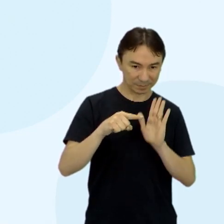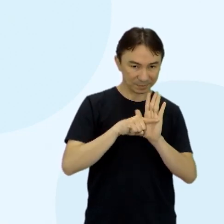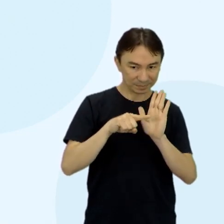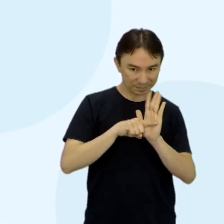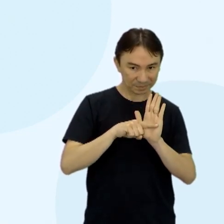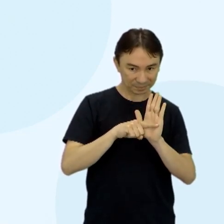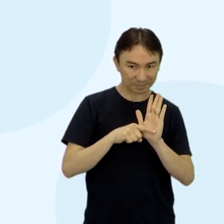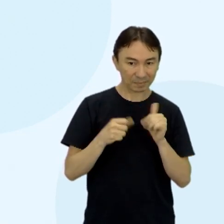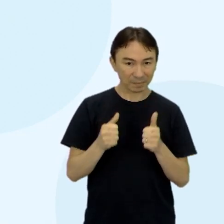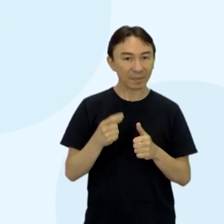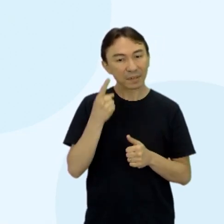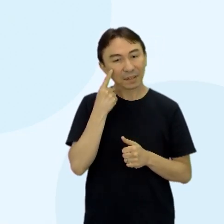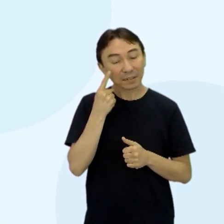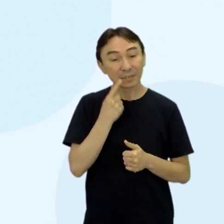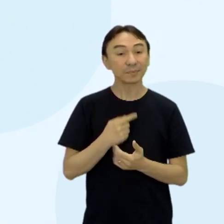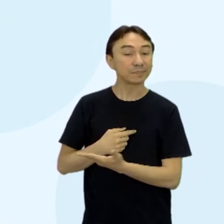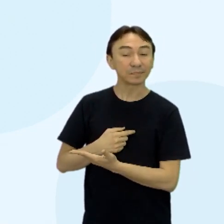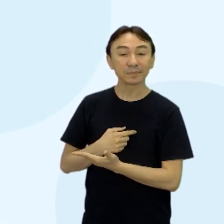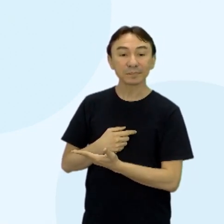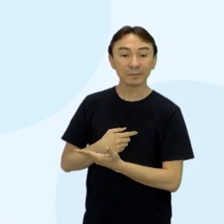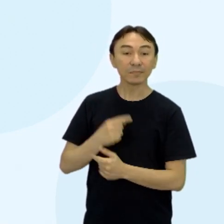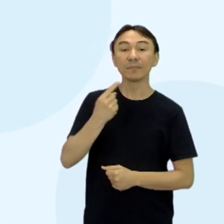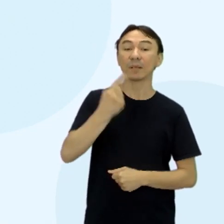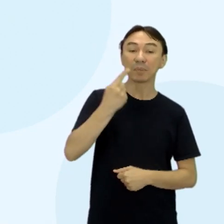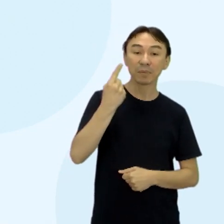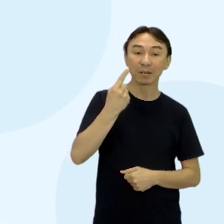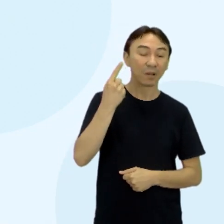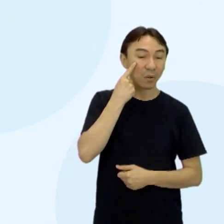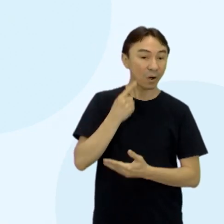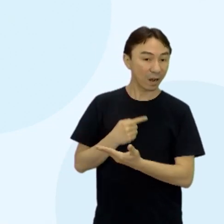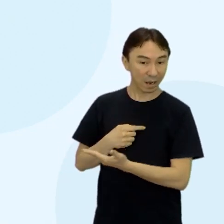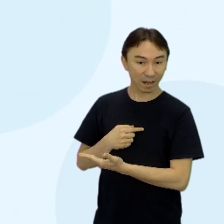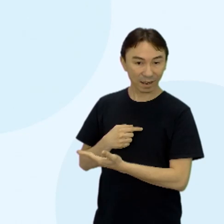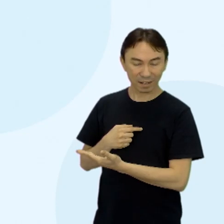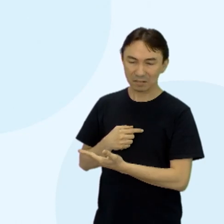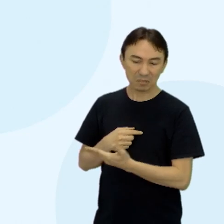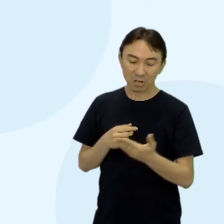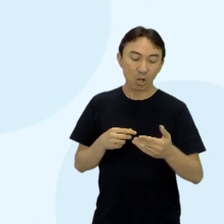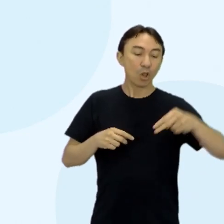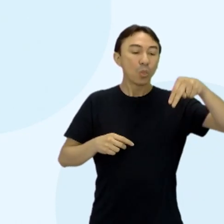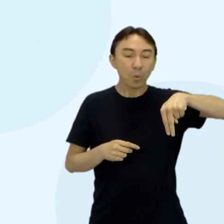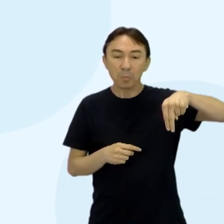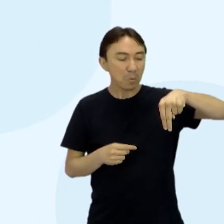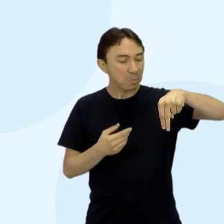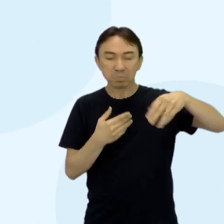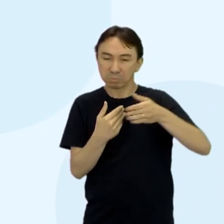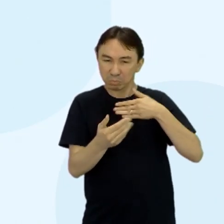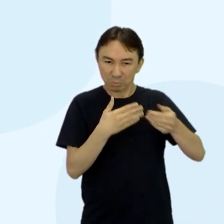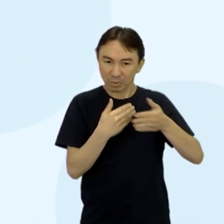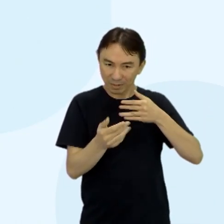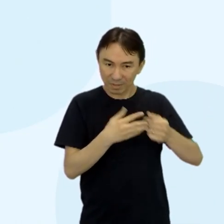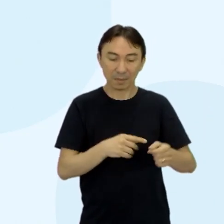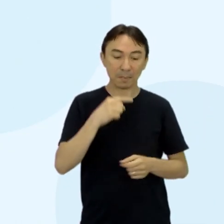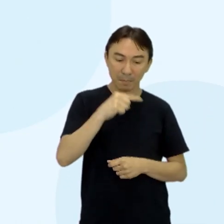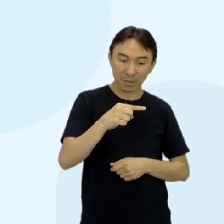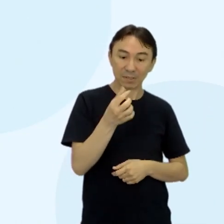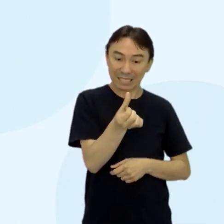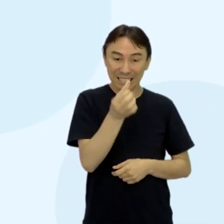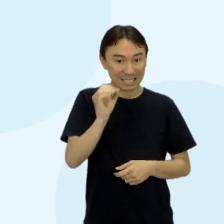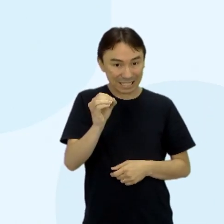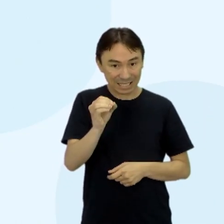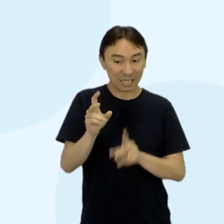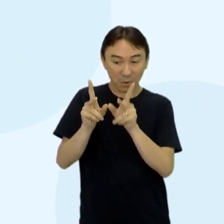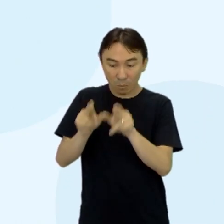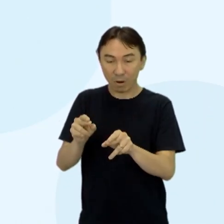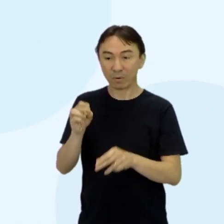rosado aí, e a primeira sentença que aparece aí é que o número qualquer menos o 60 é igual a 34.